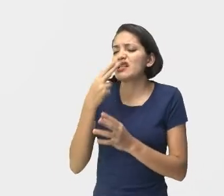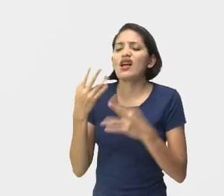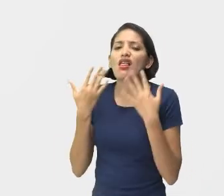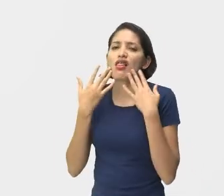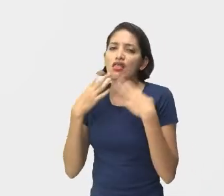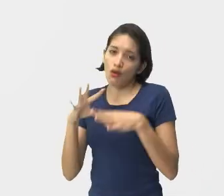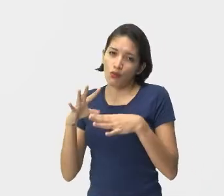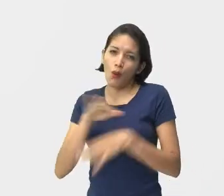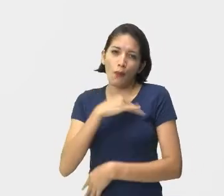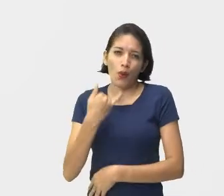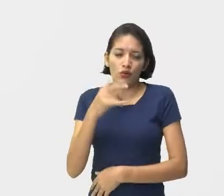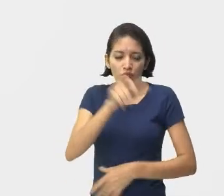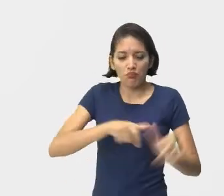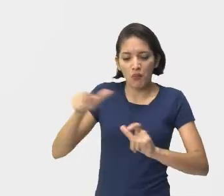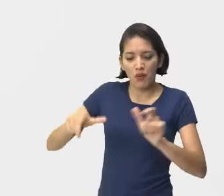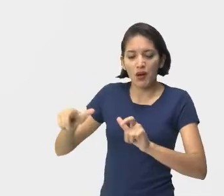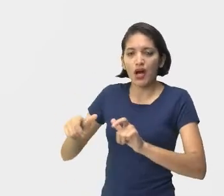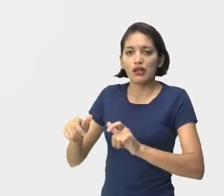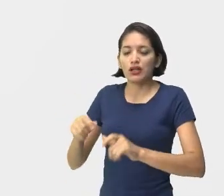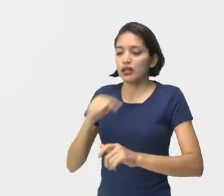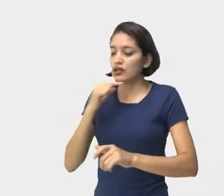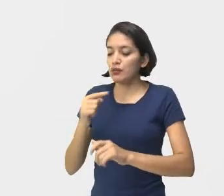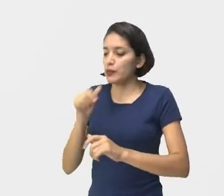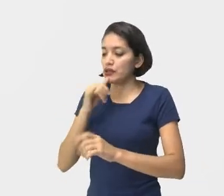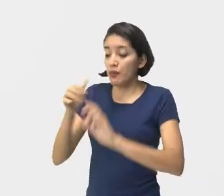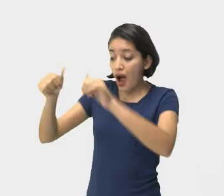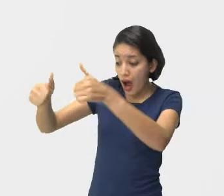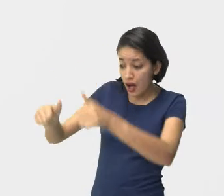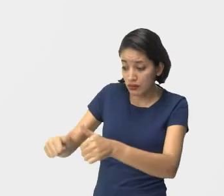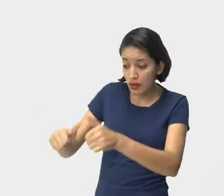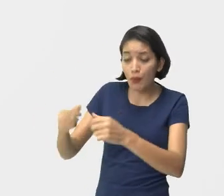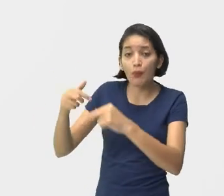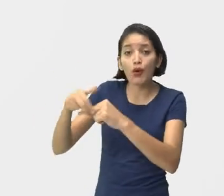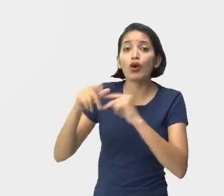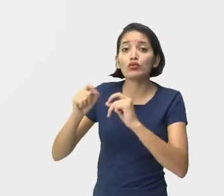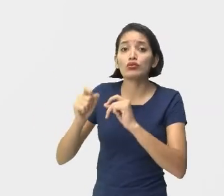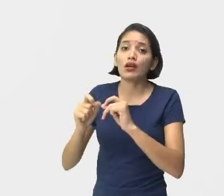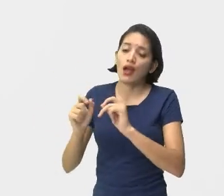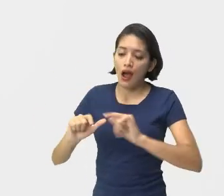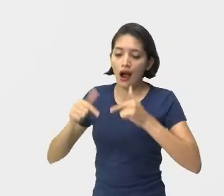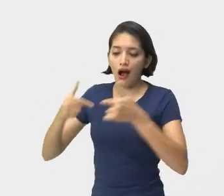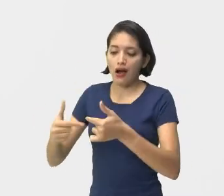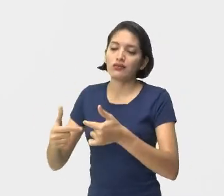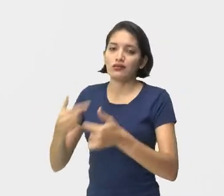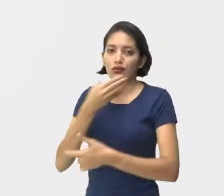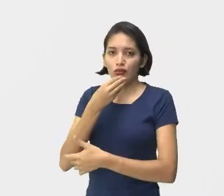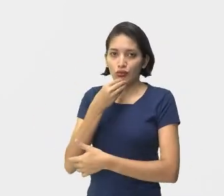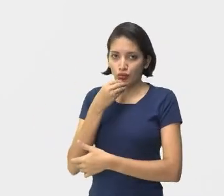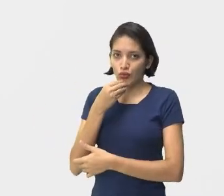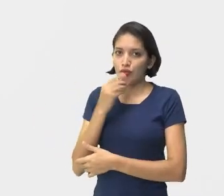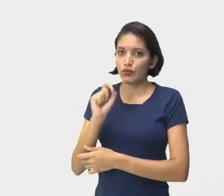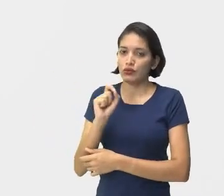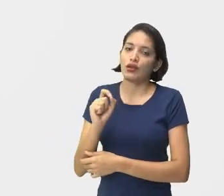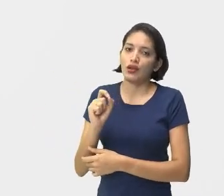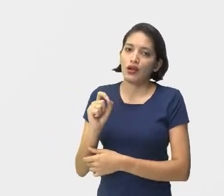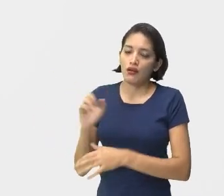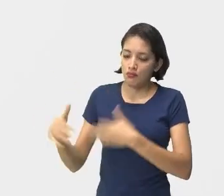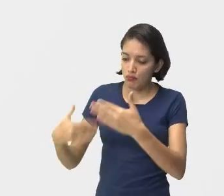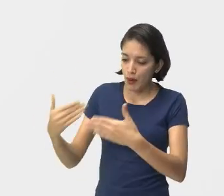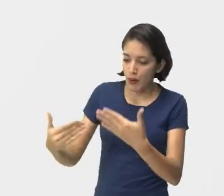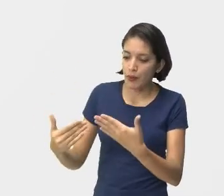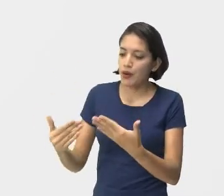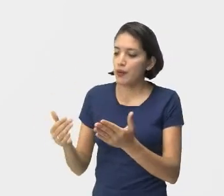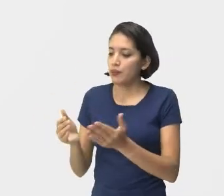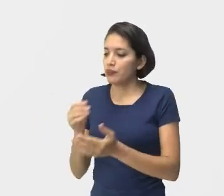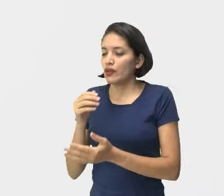morte das pessoas. Ninguém analisa mais que isso é resultado da ação humana, que produz o marginal, que produz o